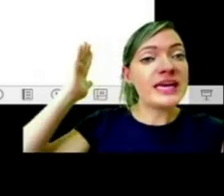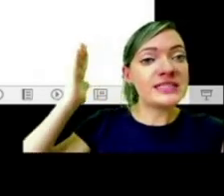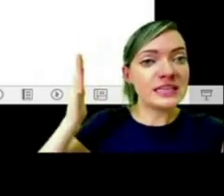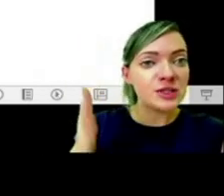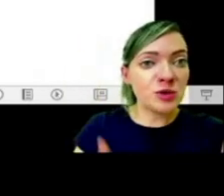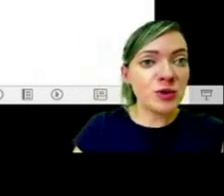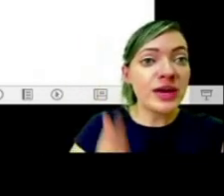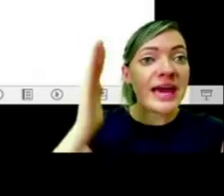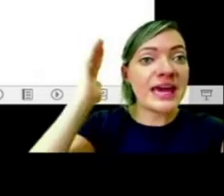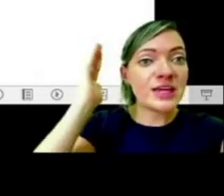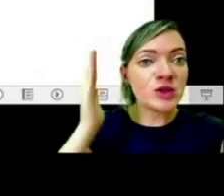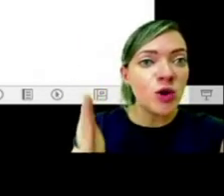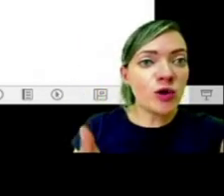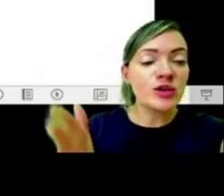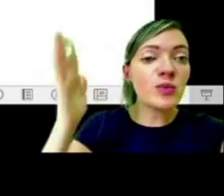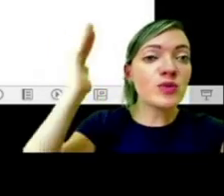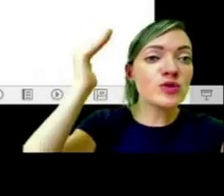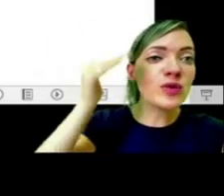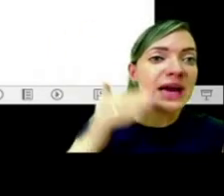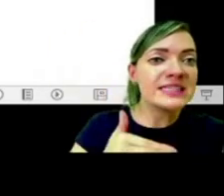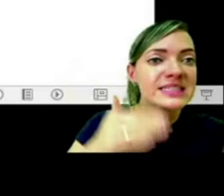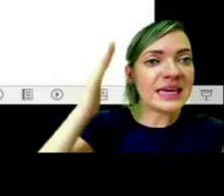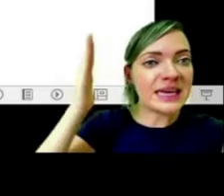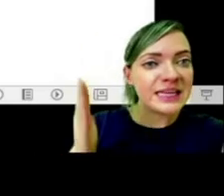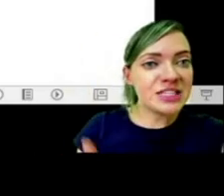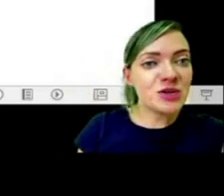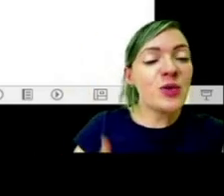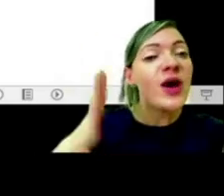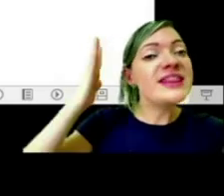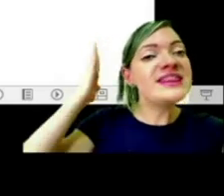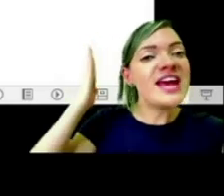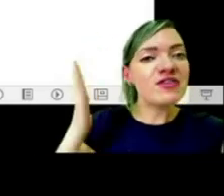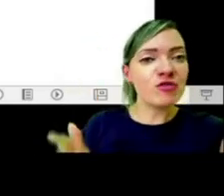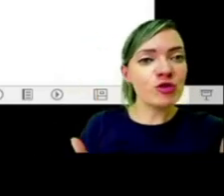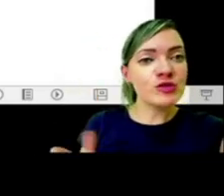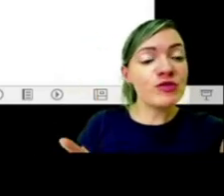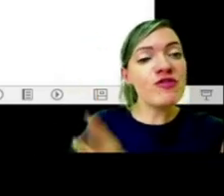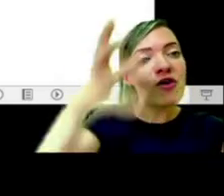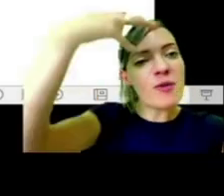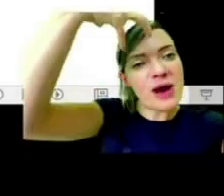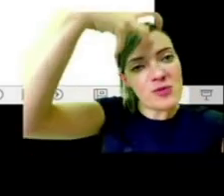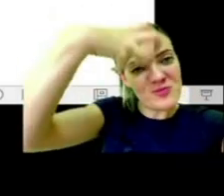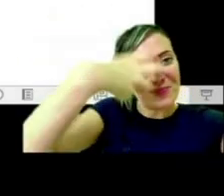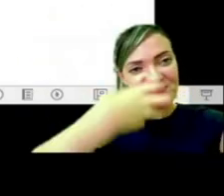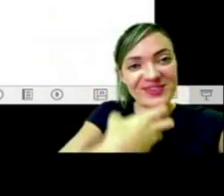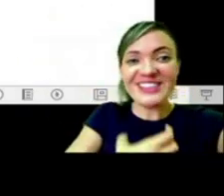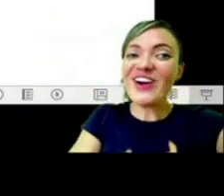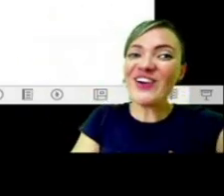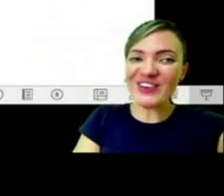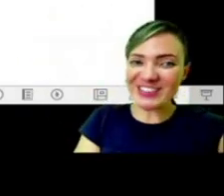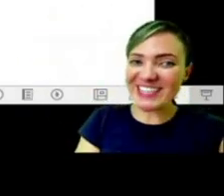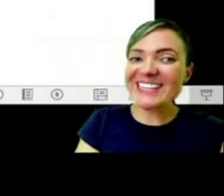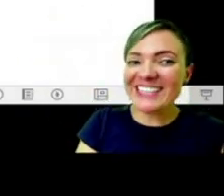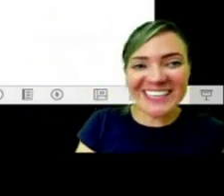respiratório, excretor, endócrino, muscular, esquelético, nervoso, vão formar um